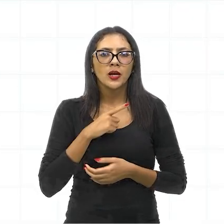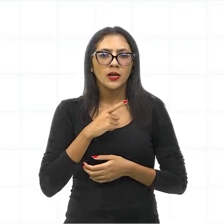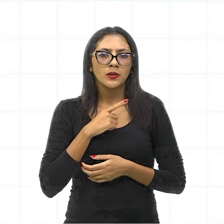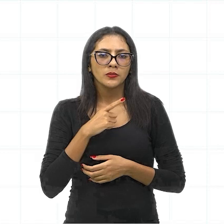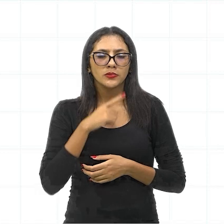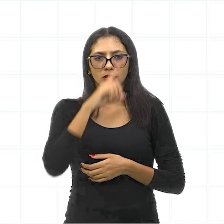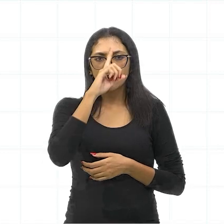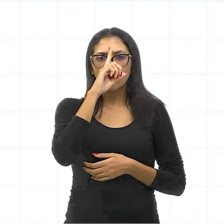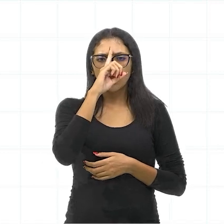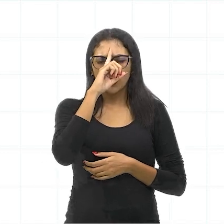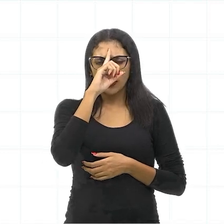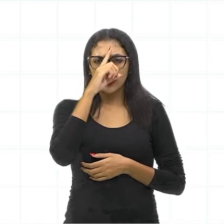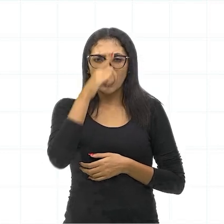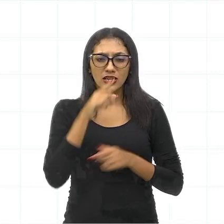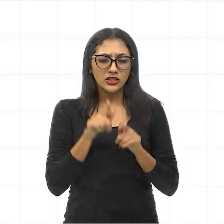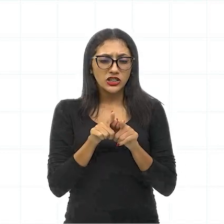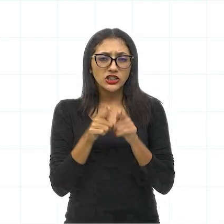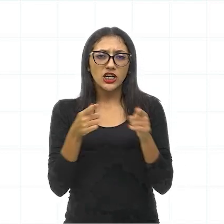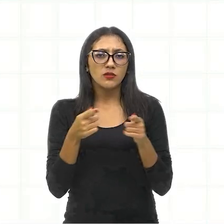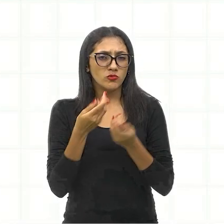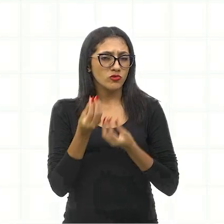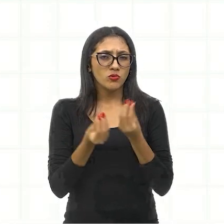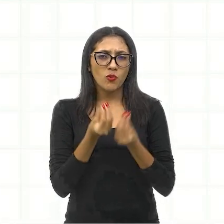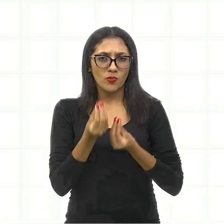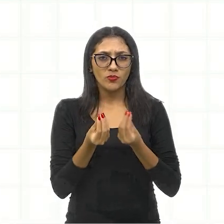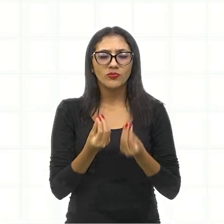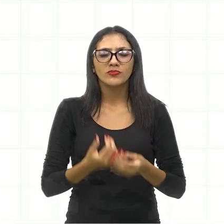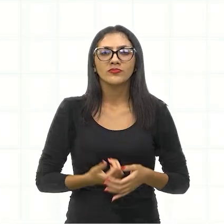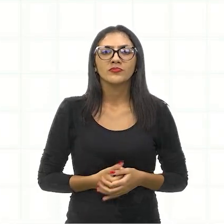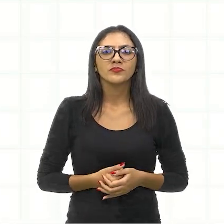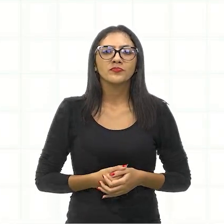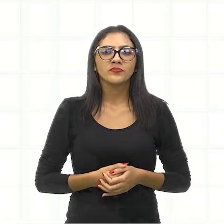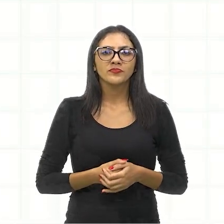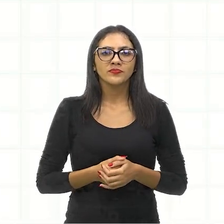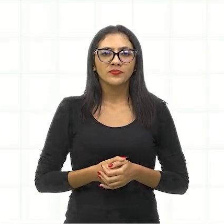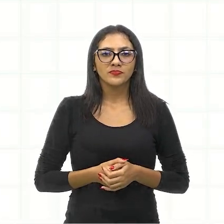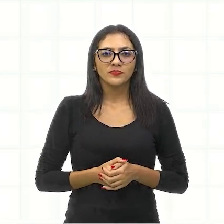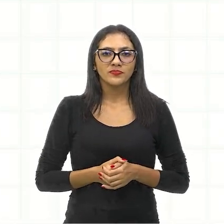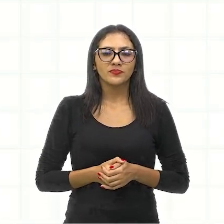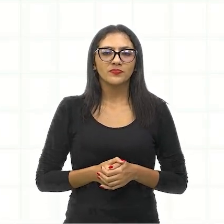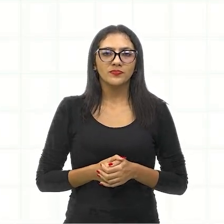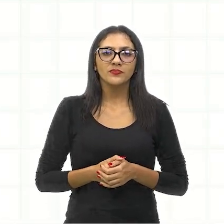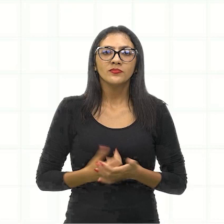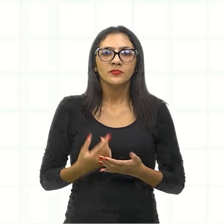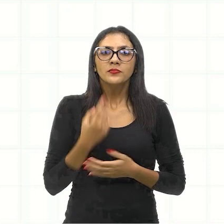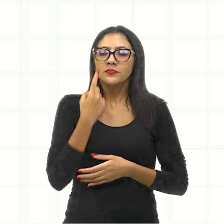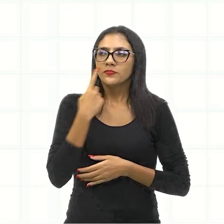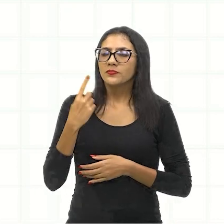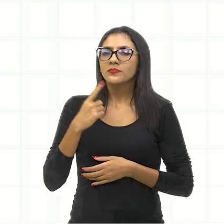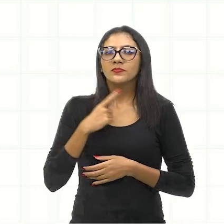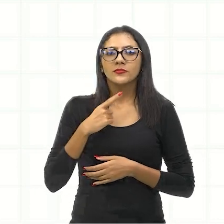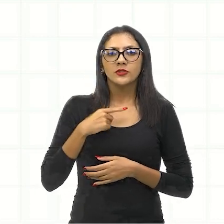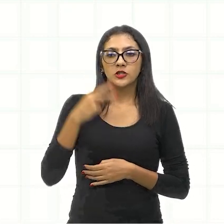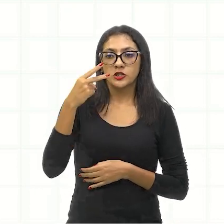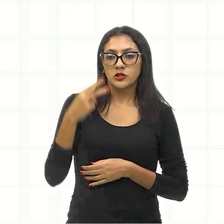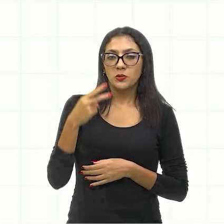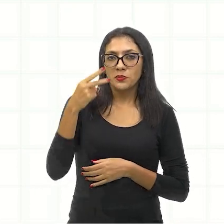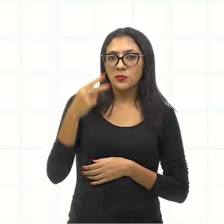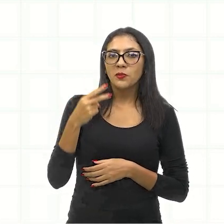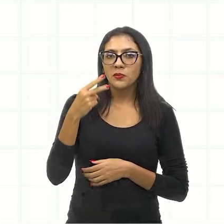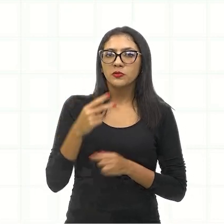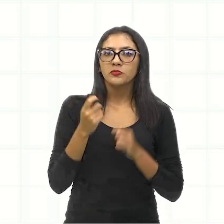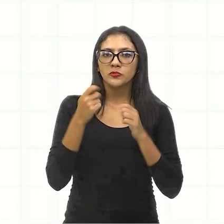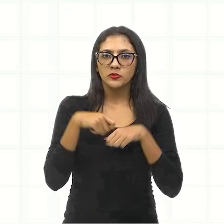formam os gêmeos. Então, olha aí. A gente está observando aí no nosso esquema, a gente tem duas formas, né? A gente vai ter os